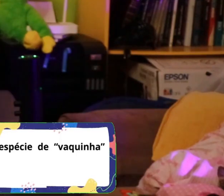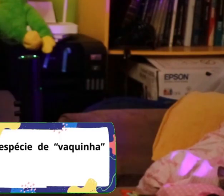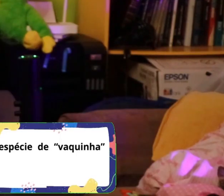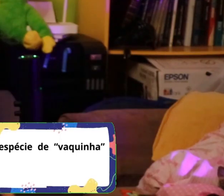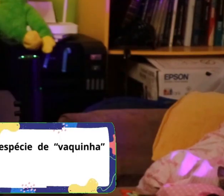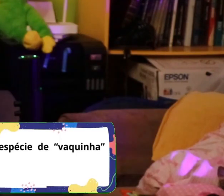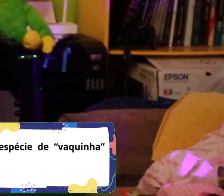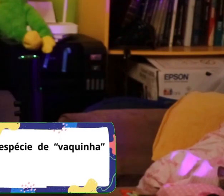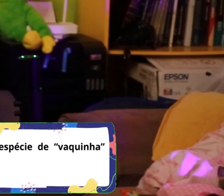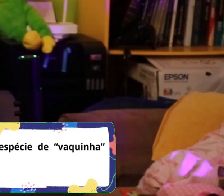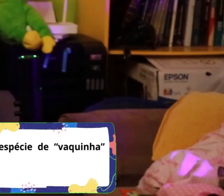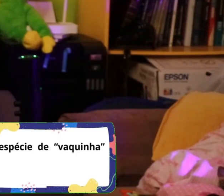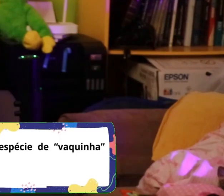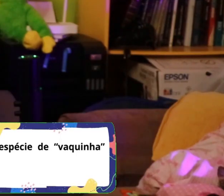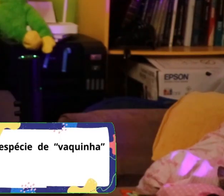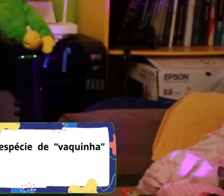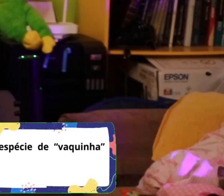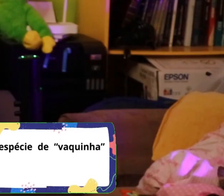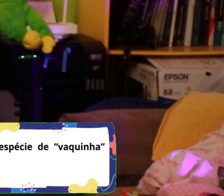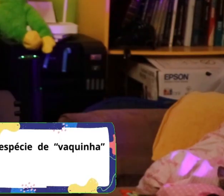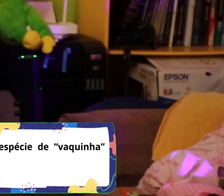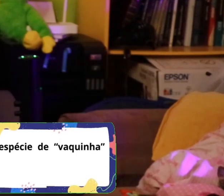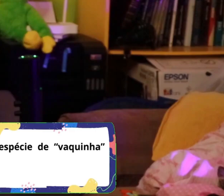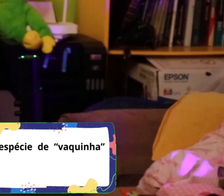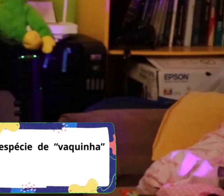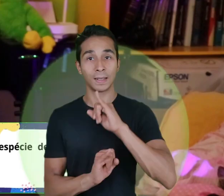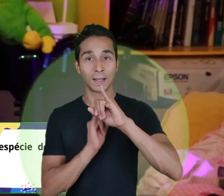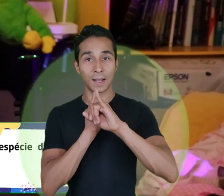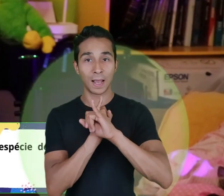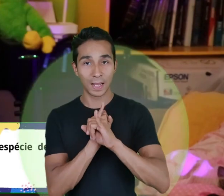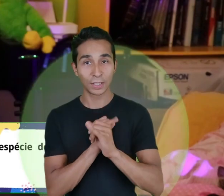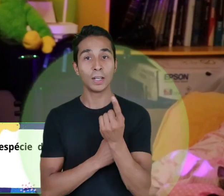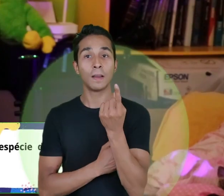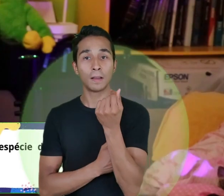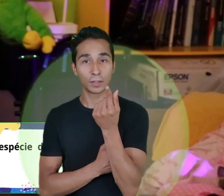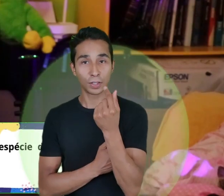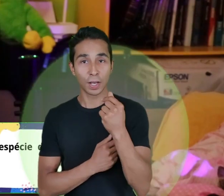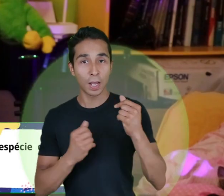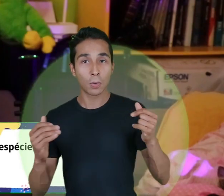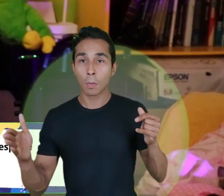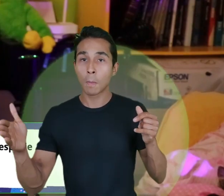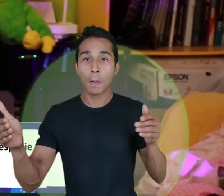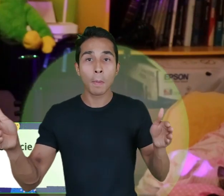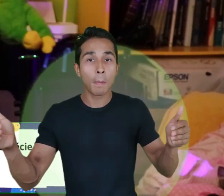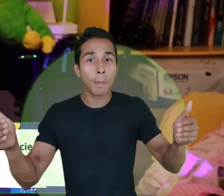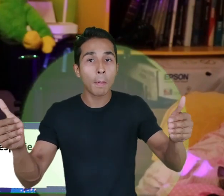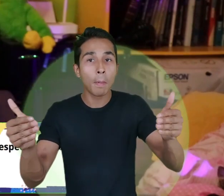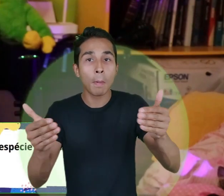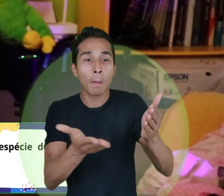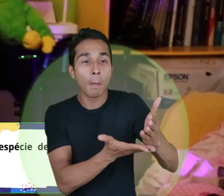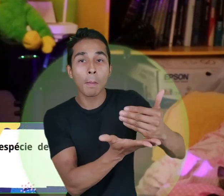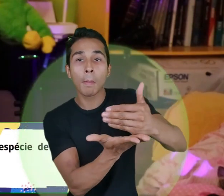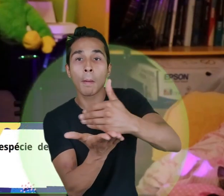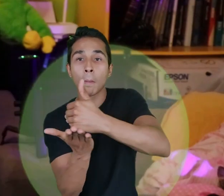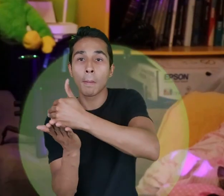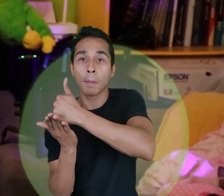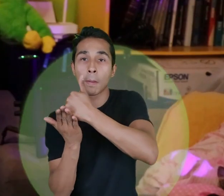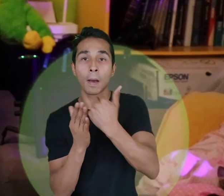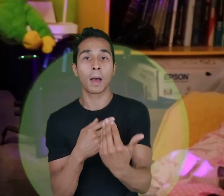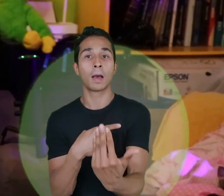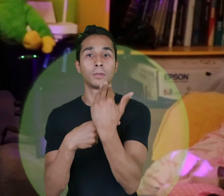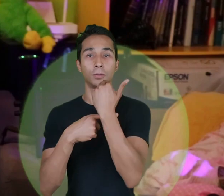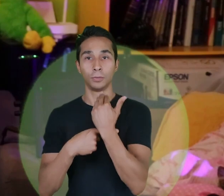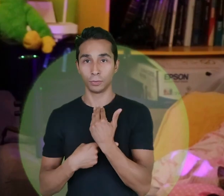Essa palavrinha aí, mas que são como vaquinhas online, né, de financiamento coletivo. Então se você tem uma ideia, muitas